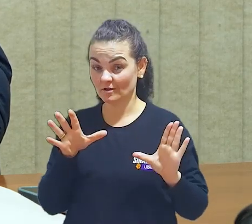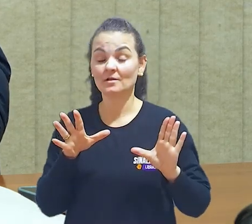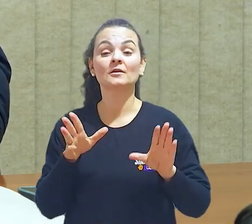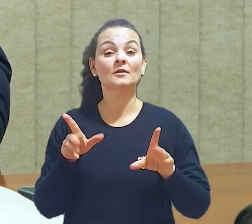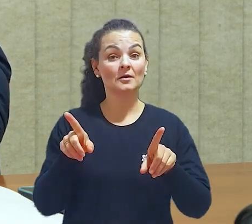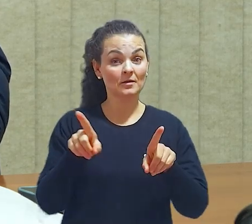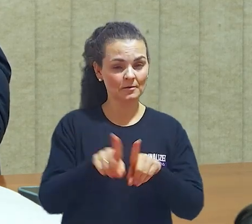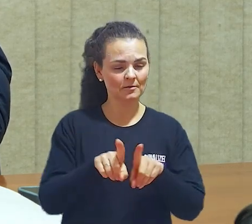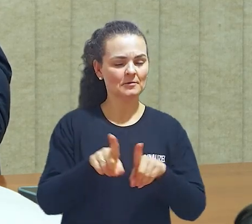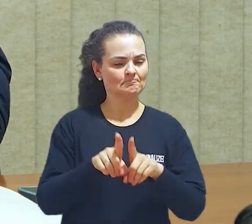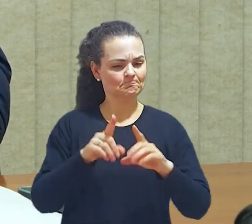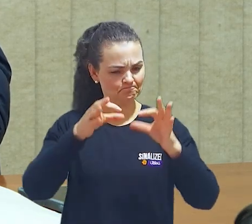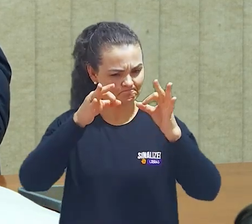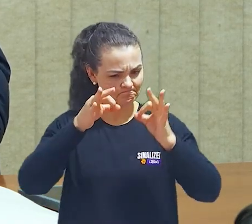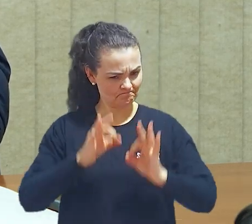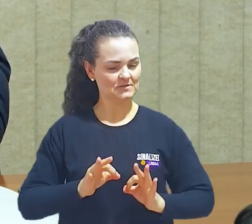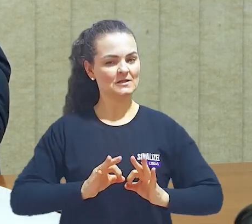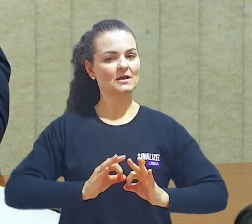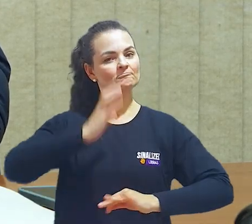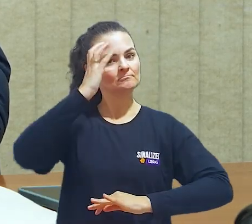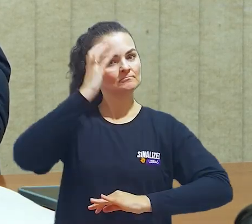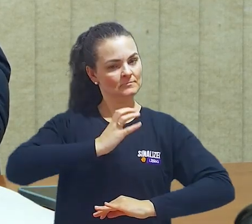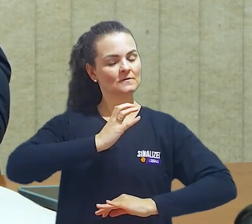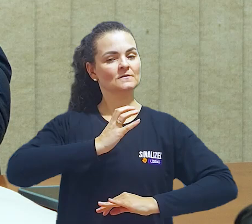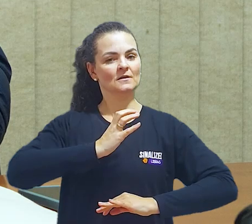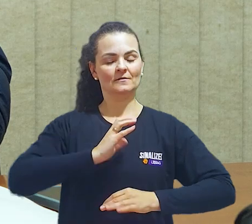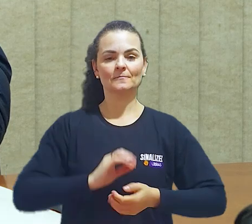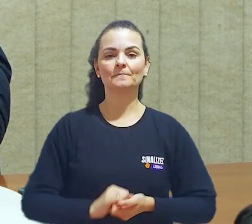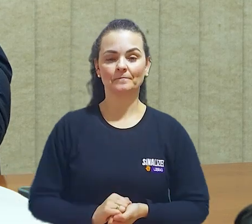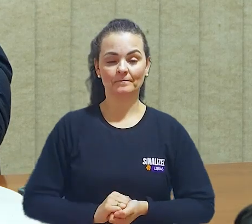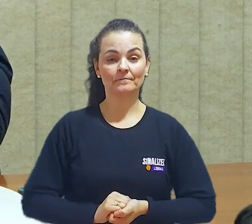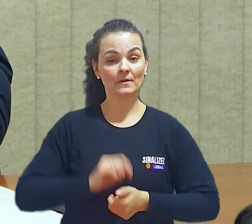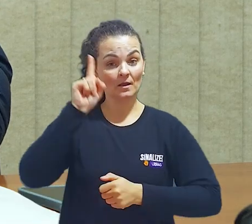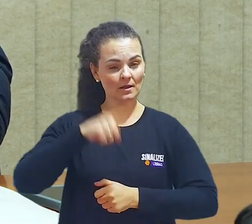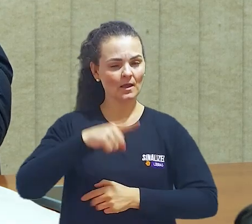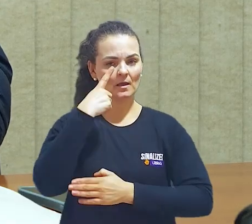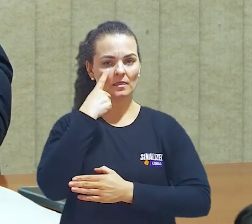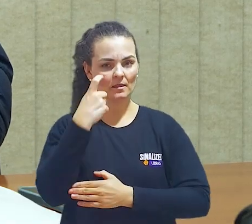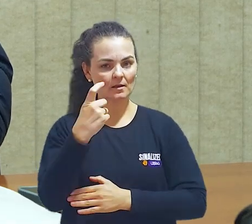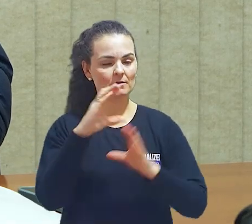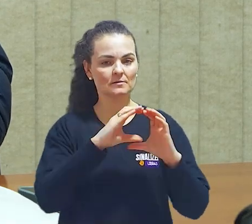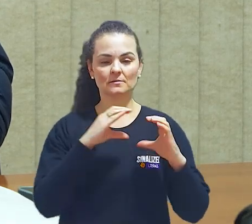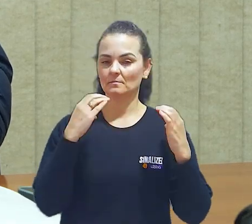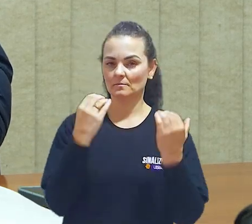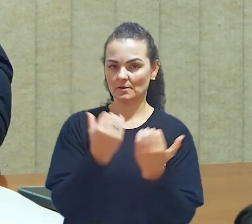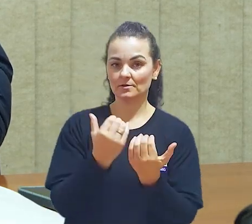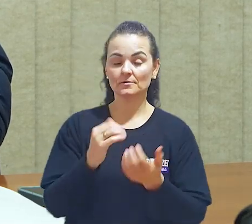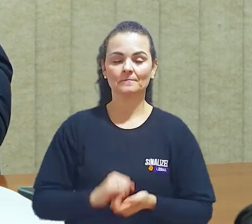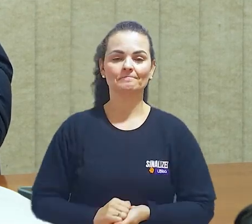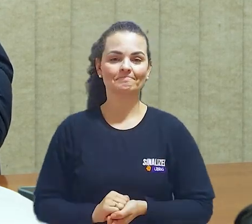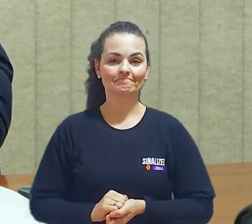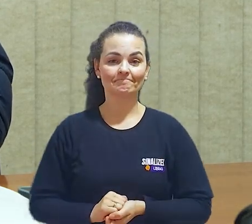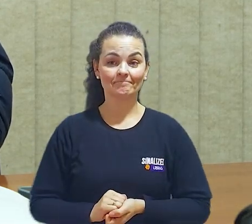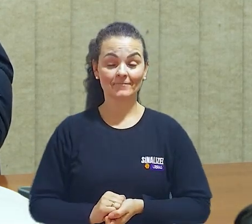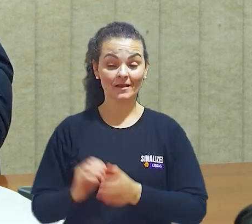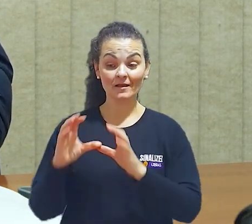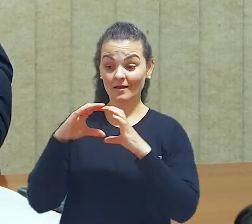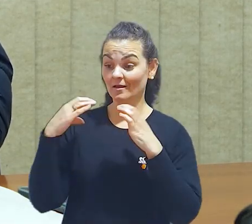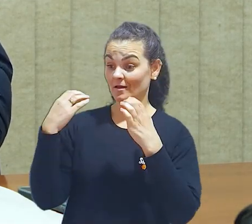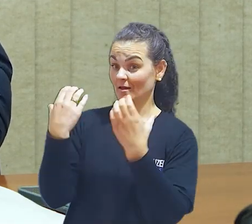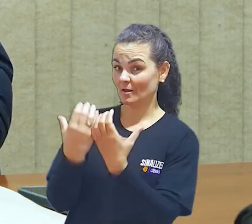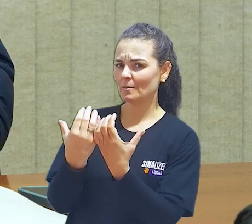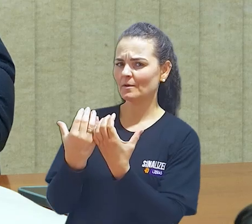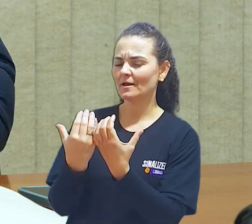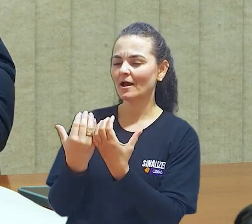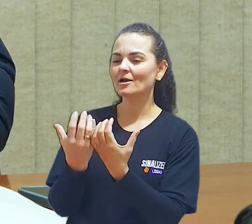com austeridade, de imposição daquilo que é de interesse da comunidade. E para a comunidade é